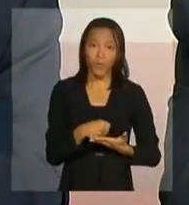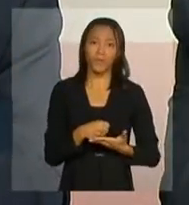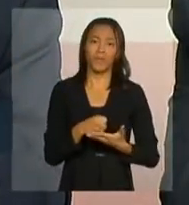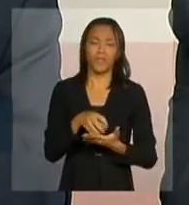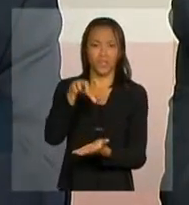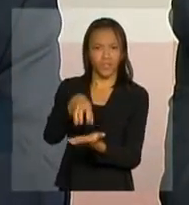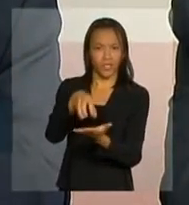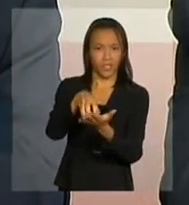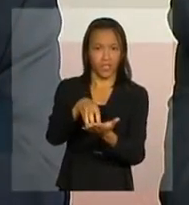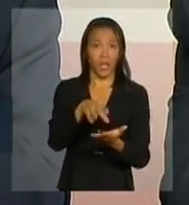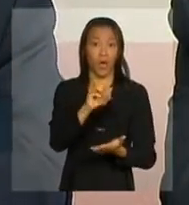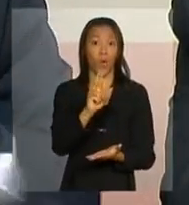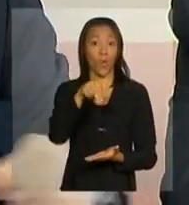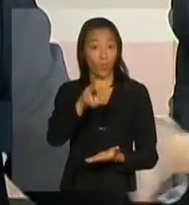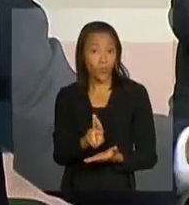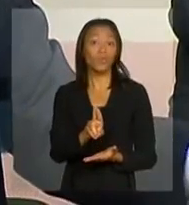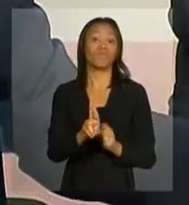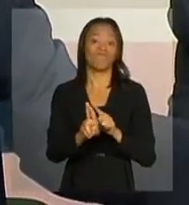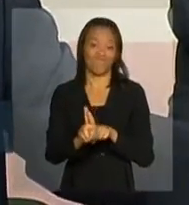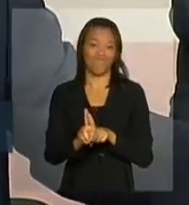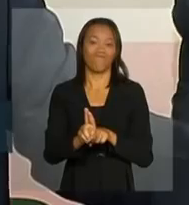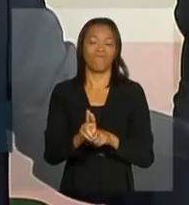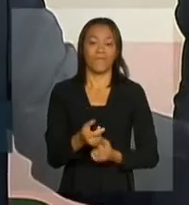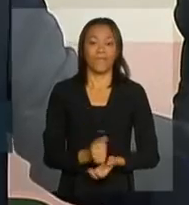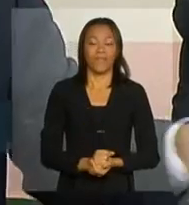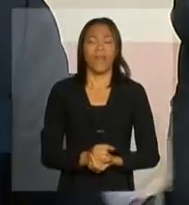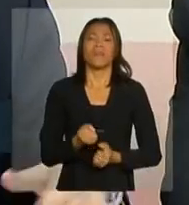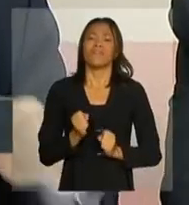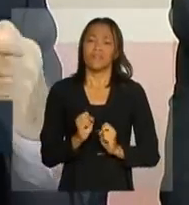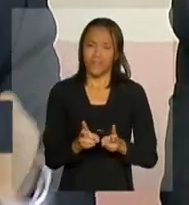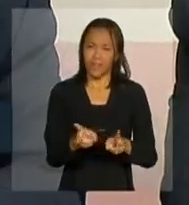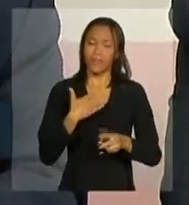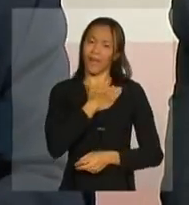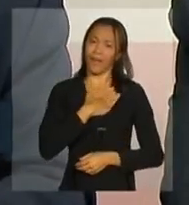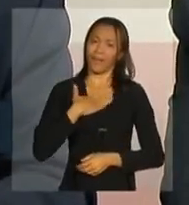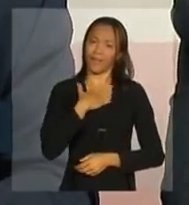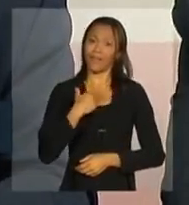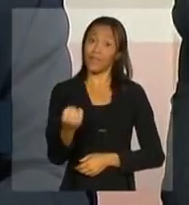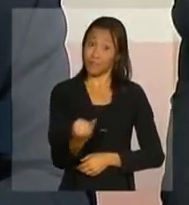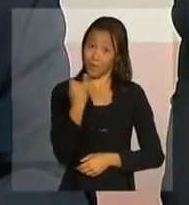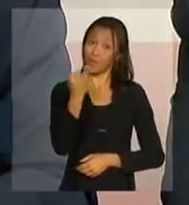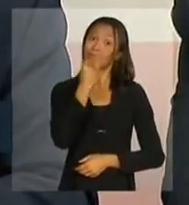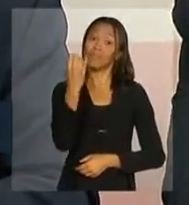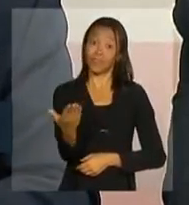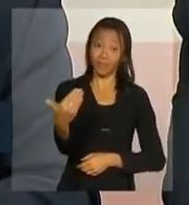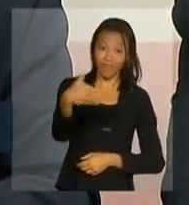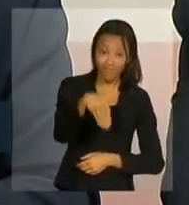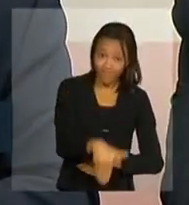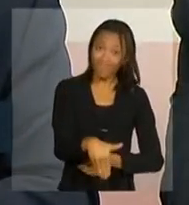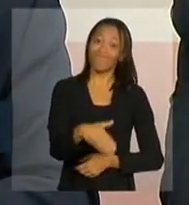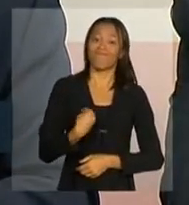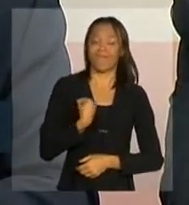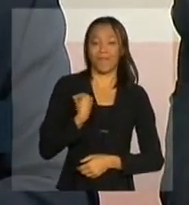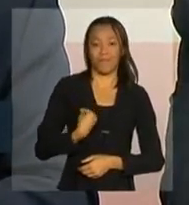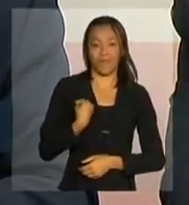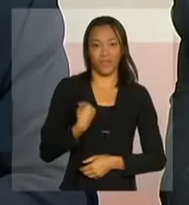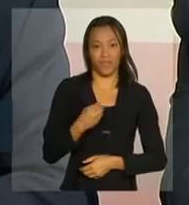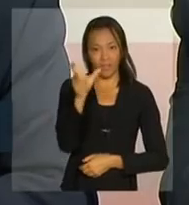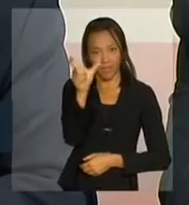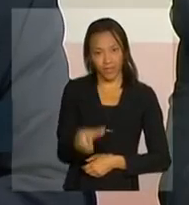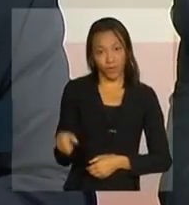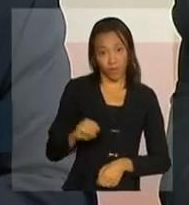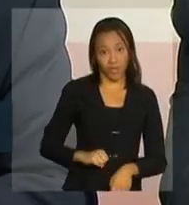organizações das Nações Unidas. Então, a sempre agradável, útil e extremamente estimulante presença do